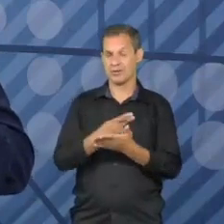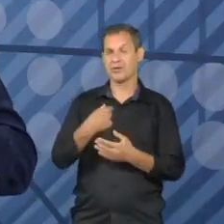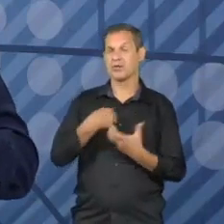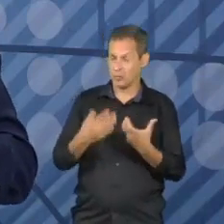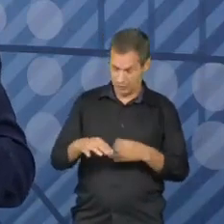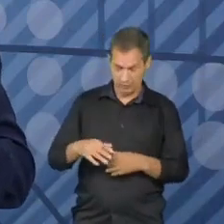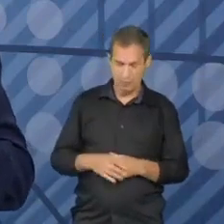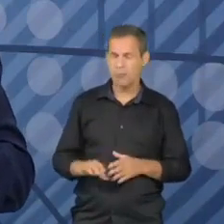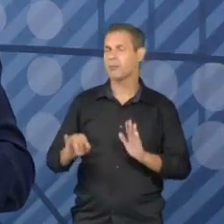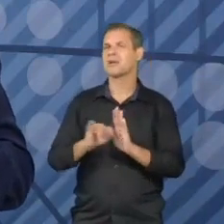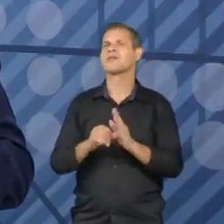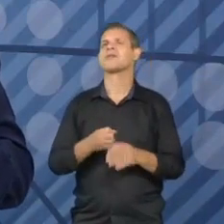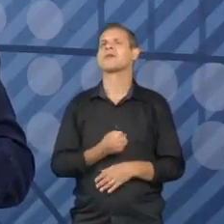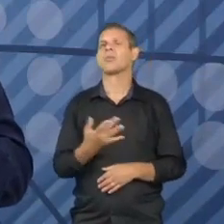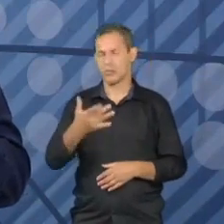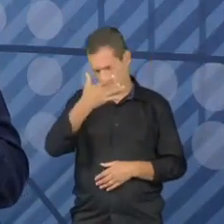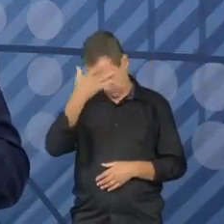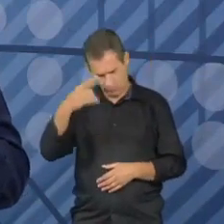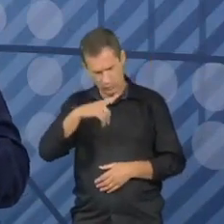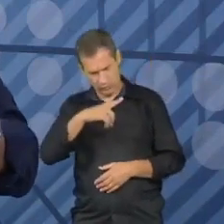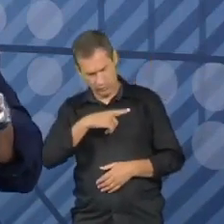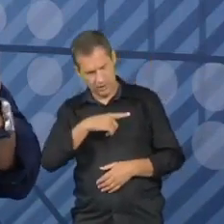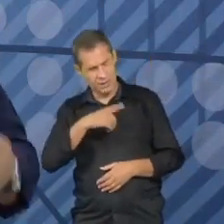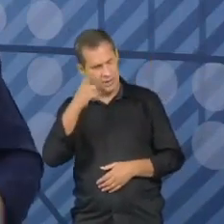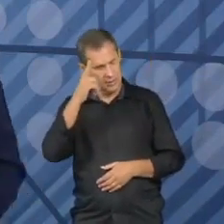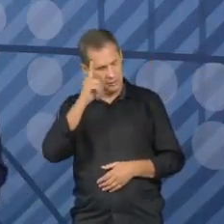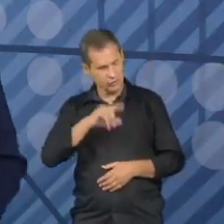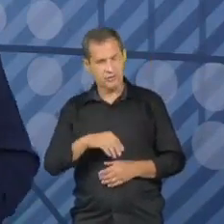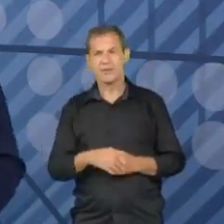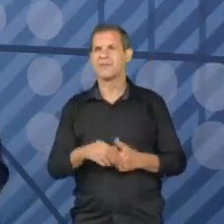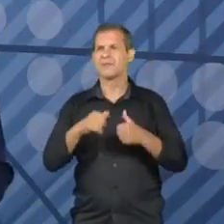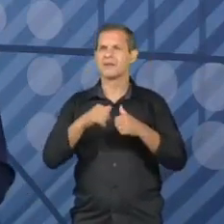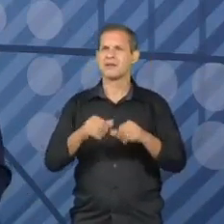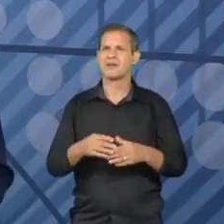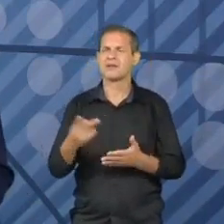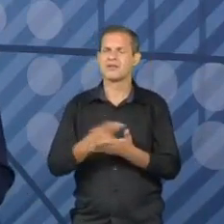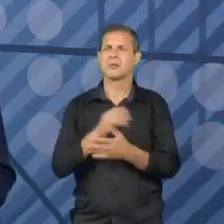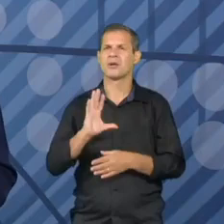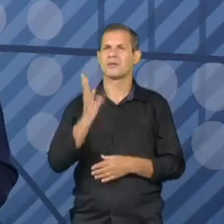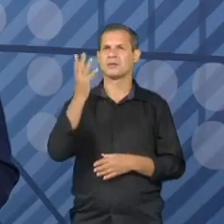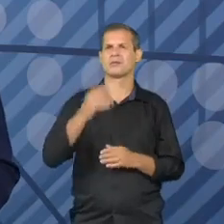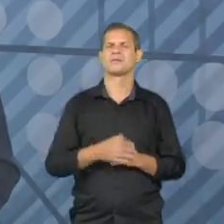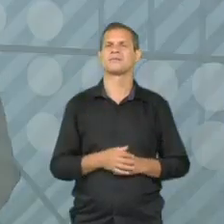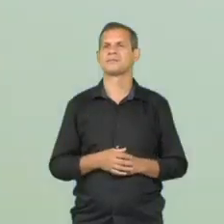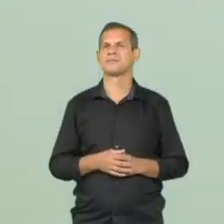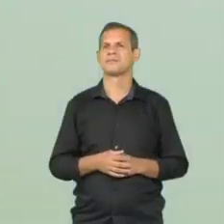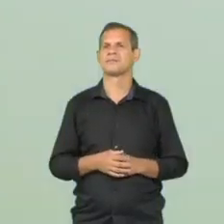para saber quantos indivíduos eu tenho que coletar para que esse erro aconteça.